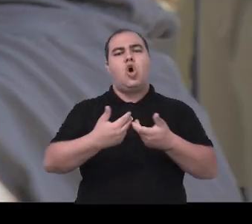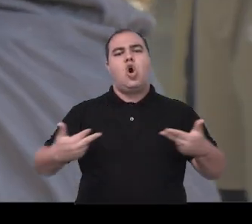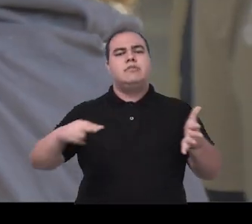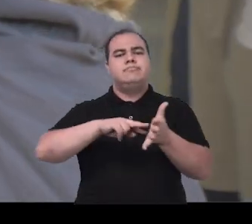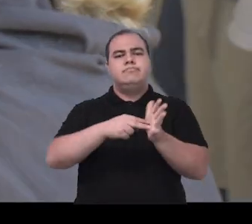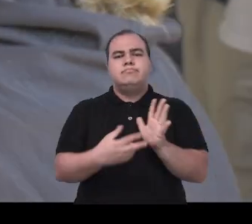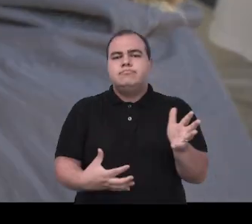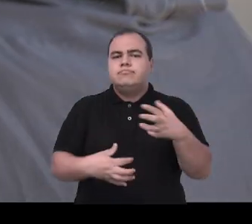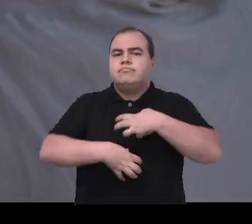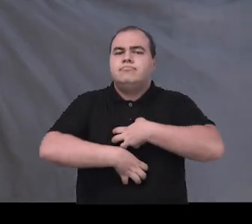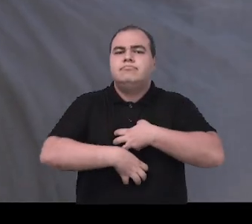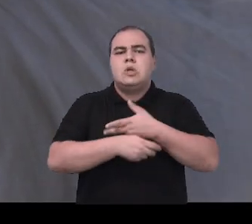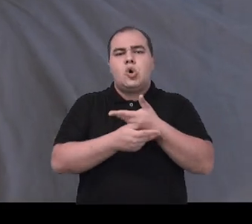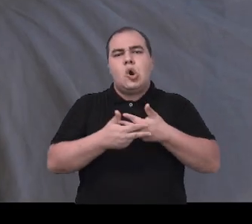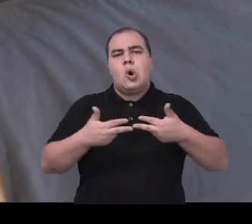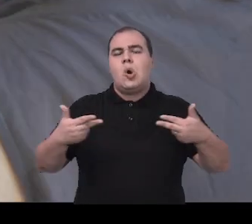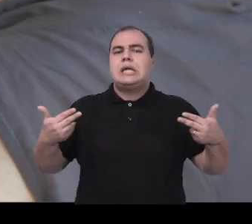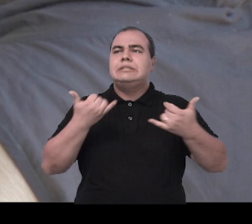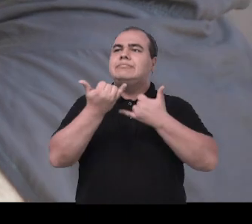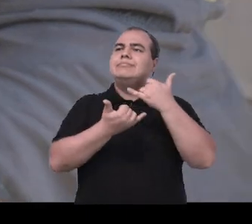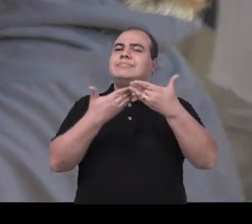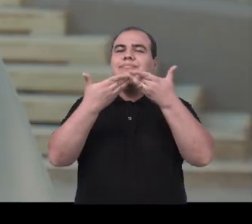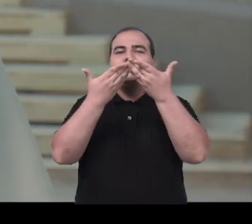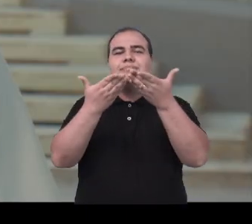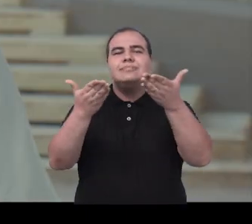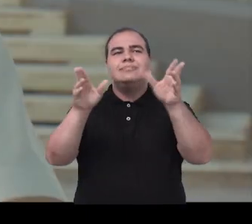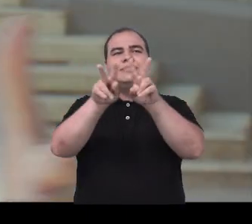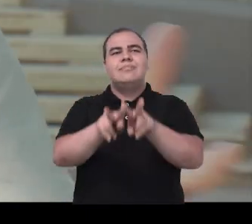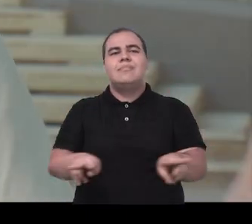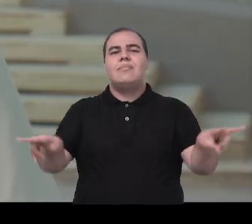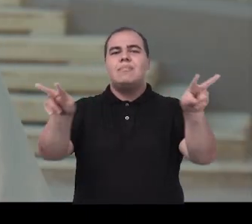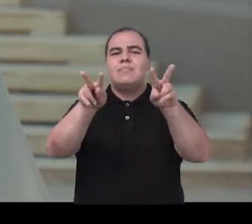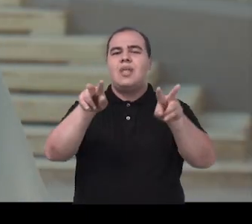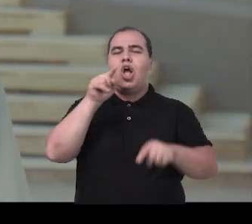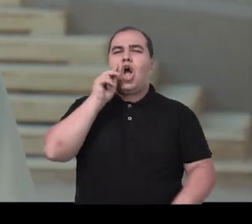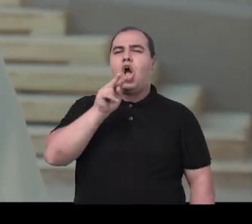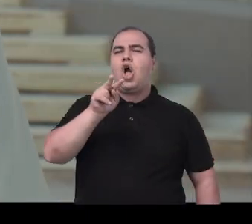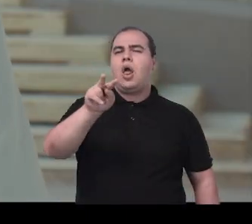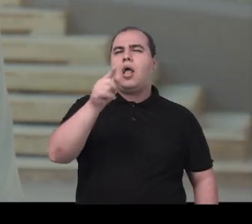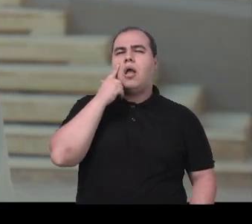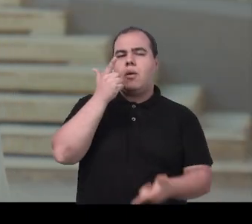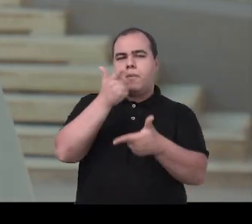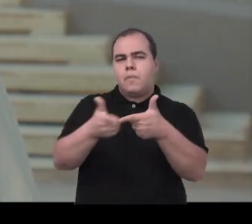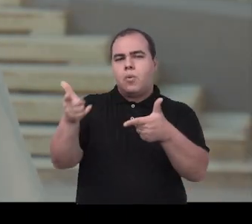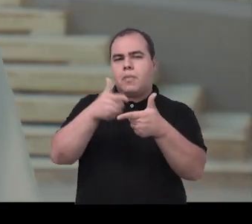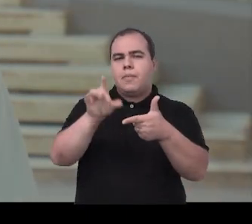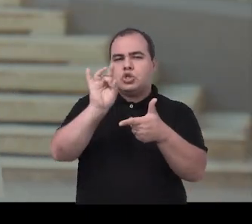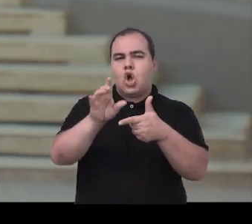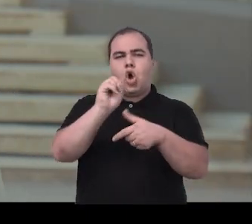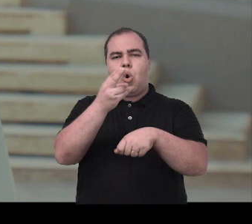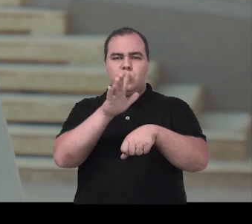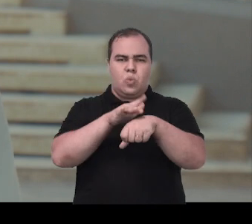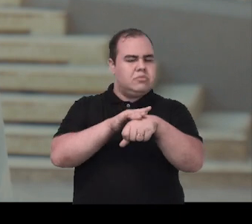de coisas que façam sentido, de coisas lúdicas, enfim, de ampliar o horizonte para além de olhar para uma questão de um problema